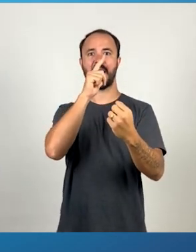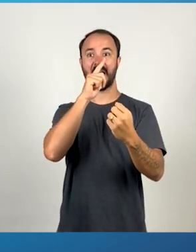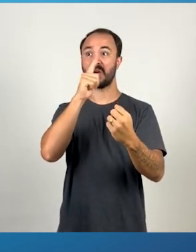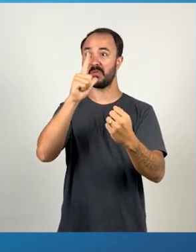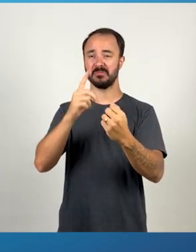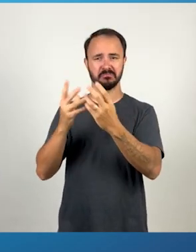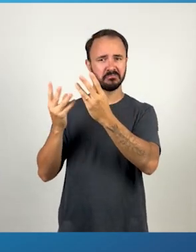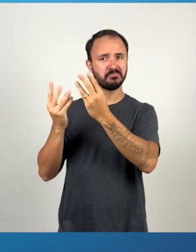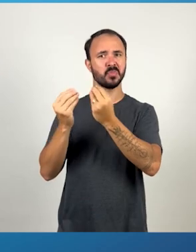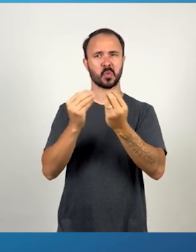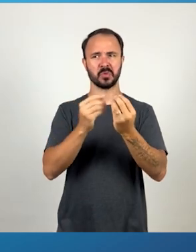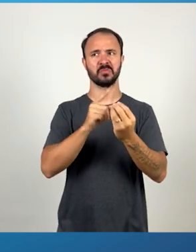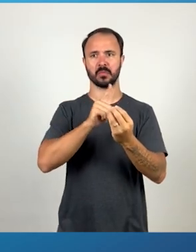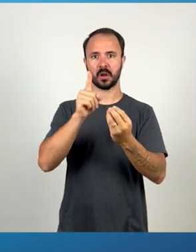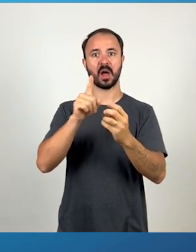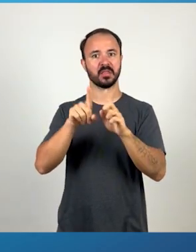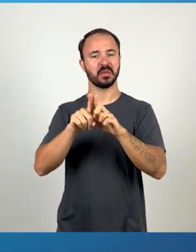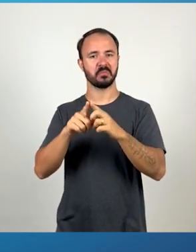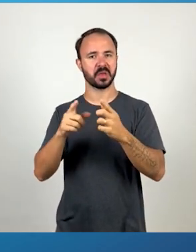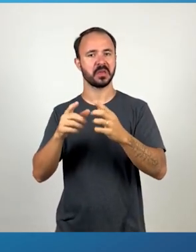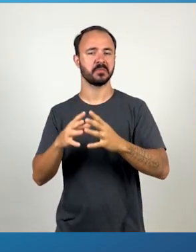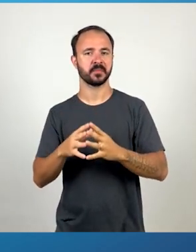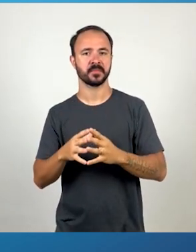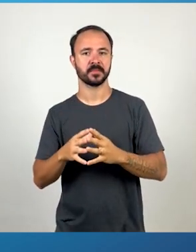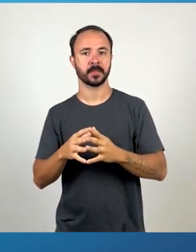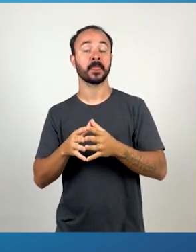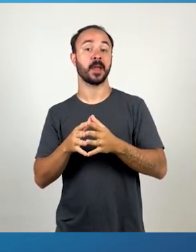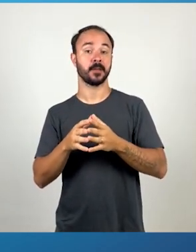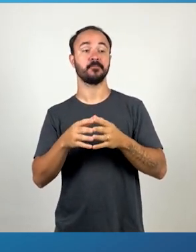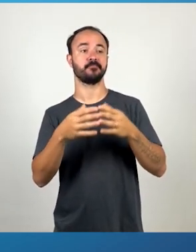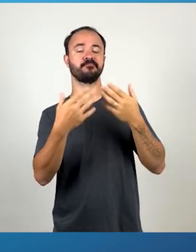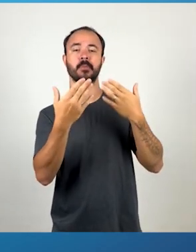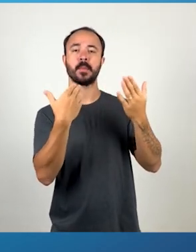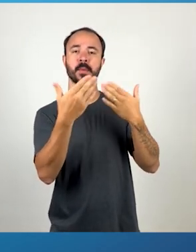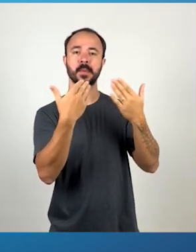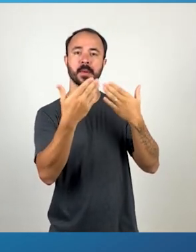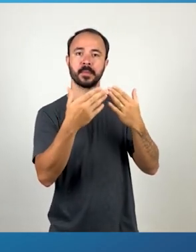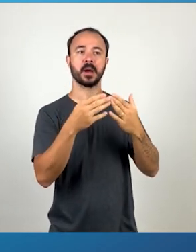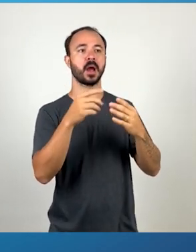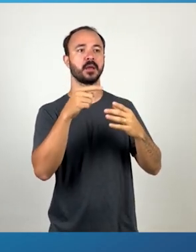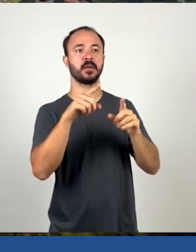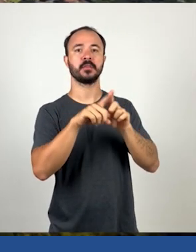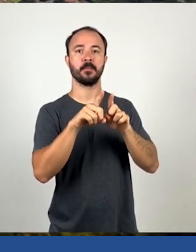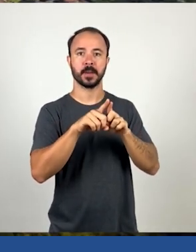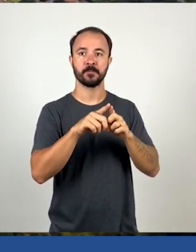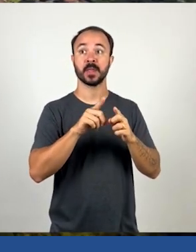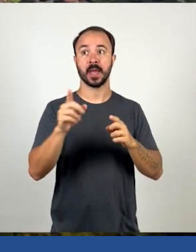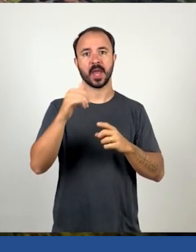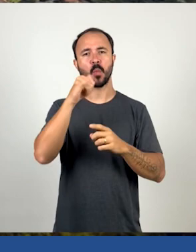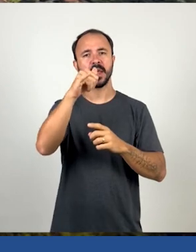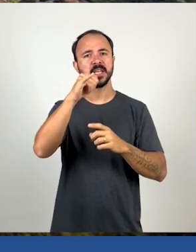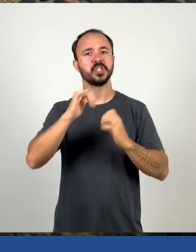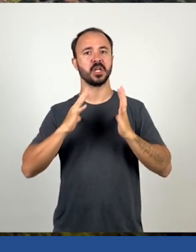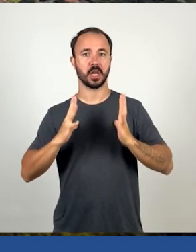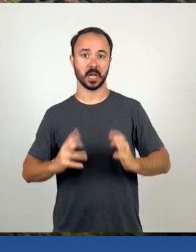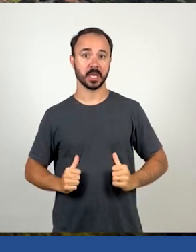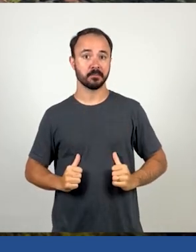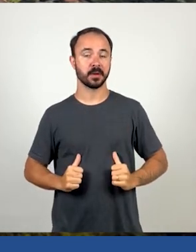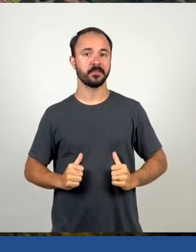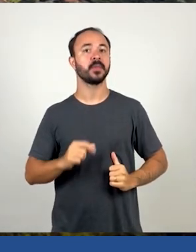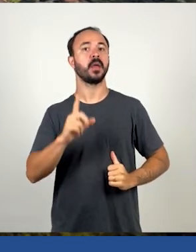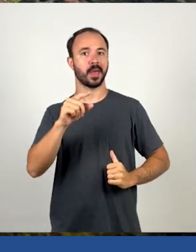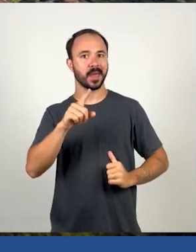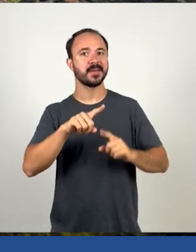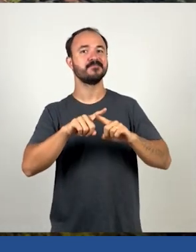armazenado aí nessa represa e nós vamos discutir um pouco sobre o impacto também, apesar de ser uma energia limpa, energia renovável, mas gera